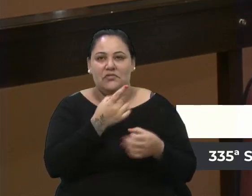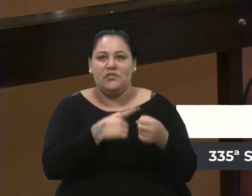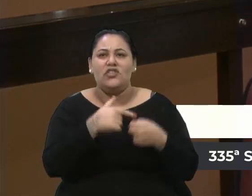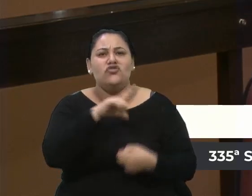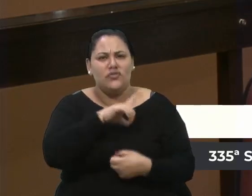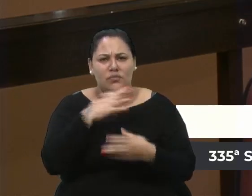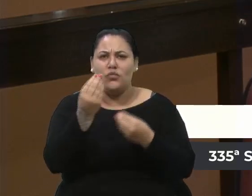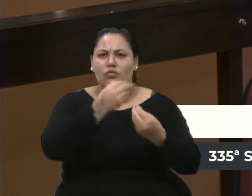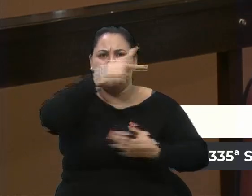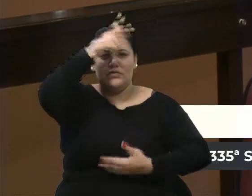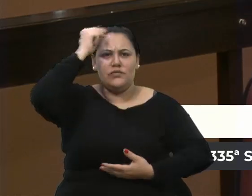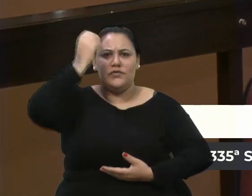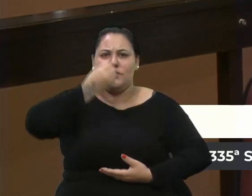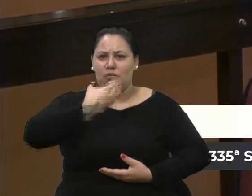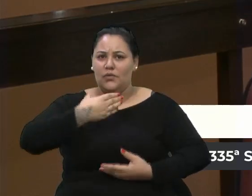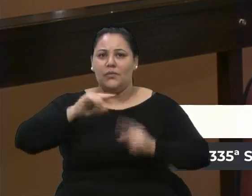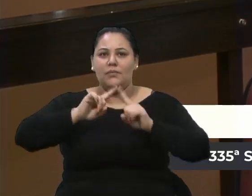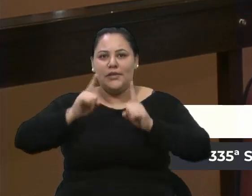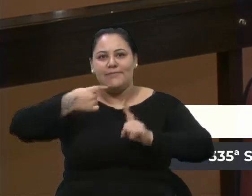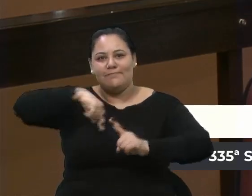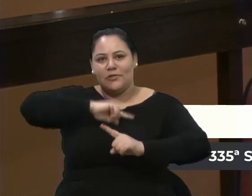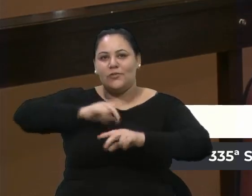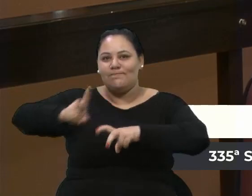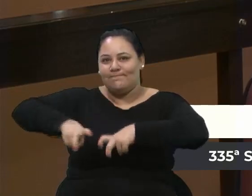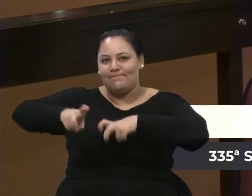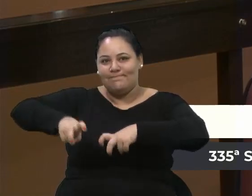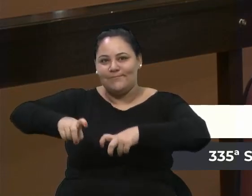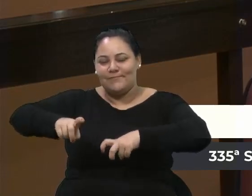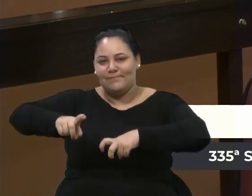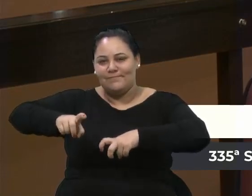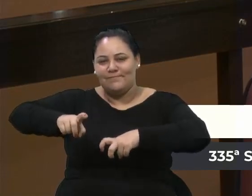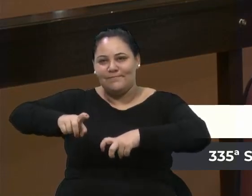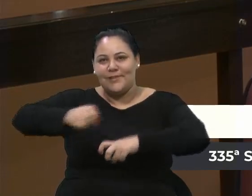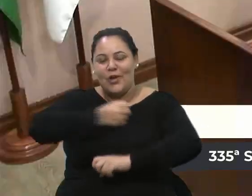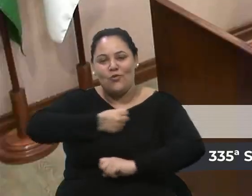mas para nós no interior, sinceramente, o número 1. Obrigado. Roselaine.